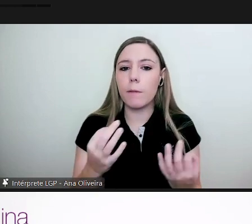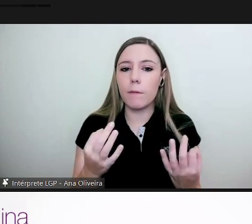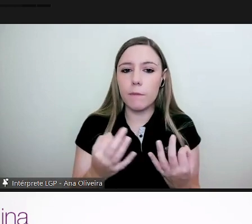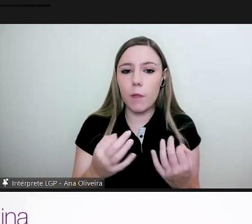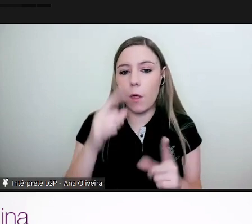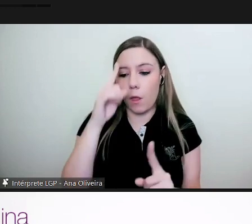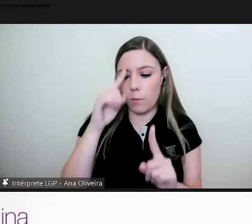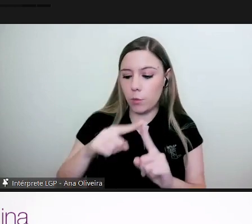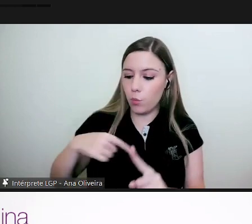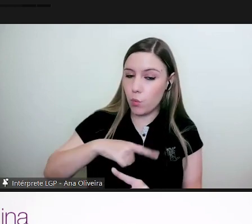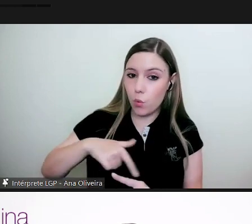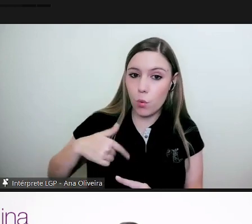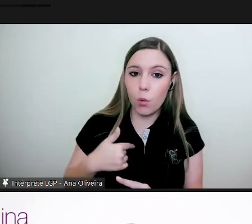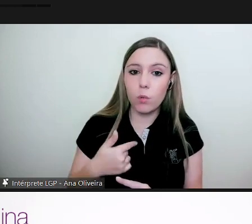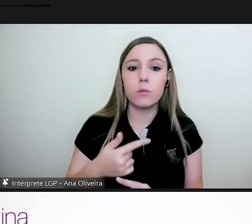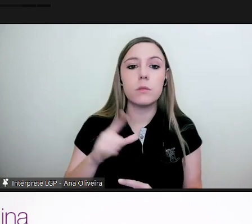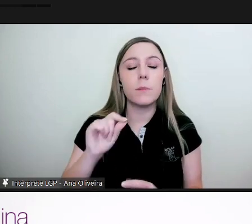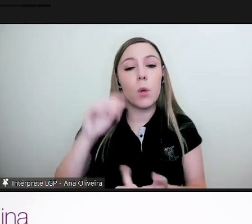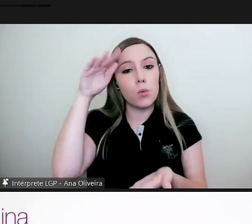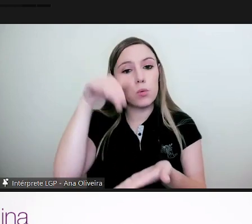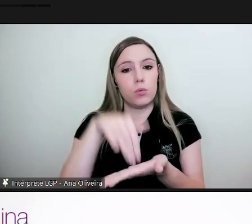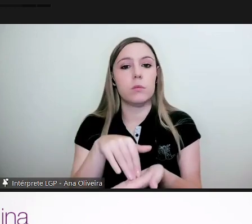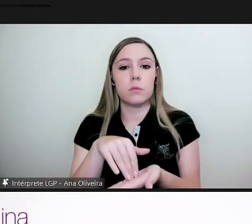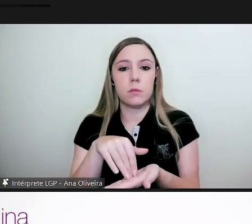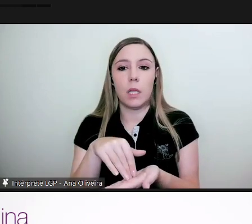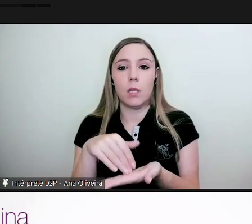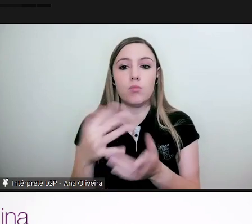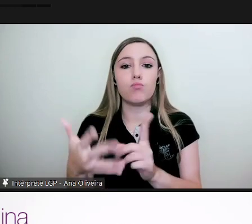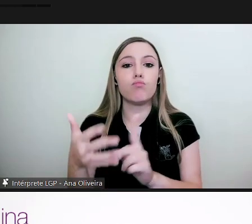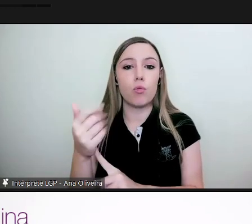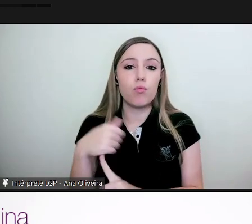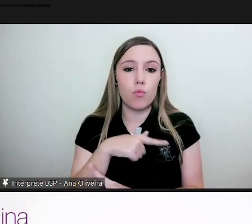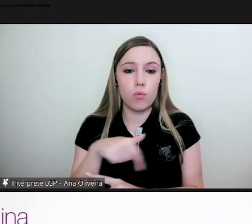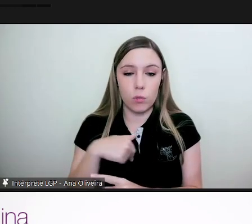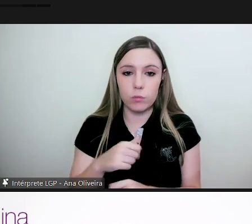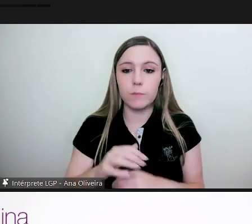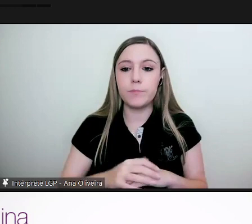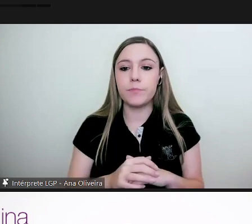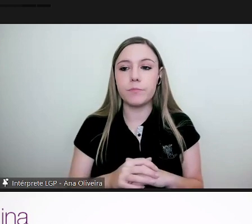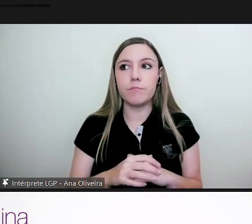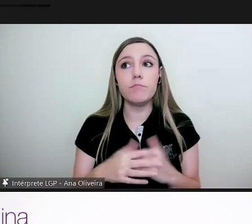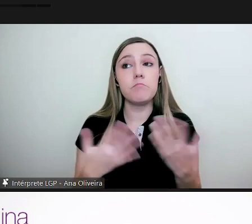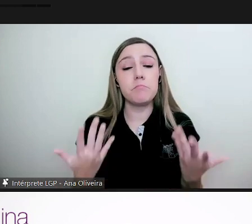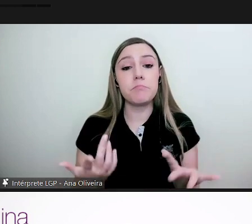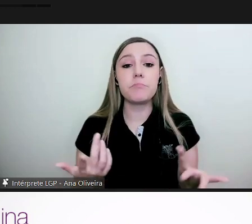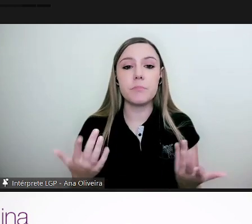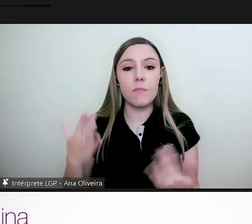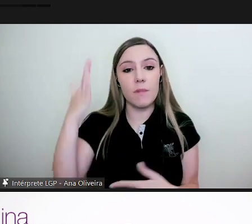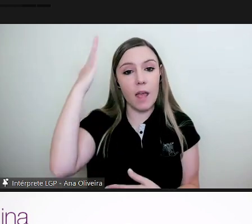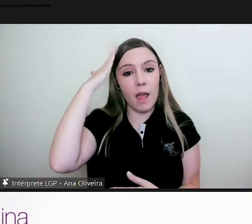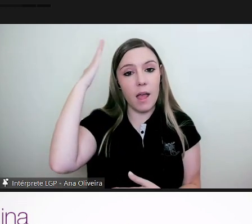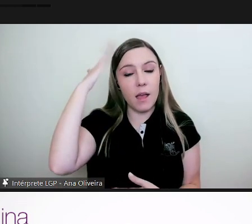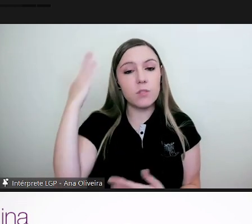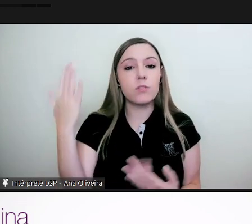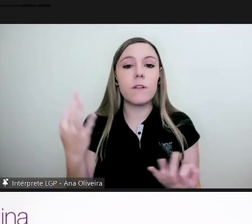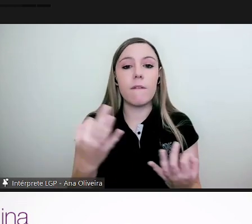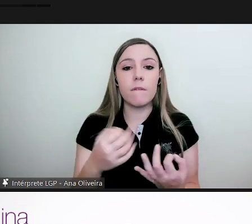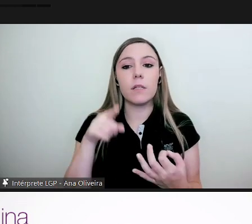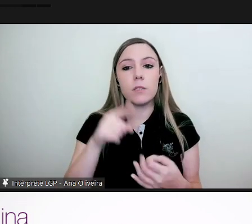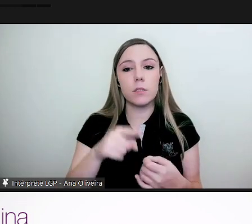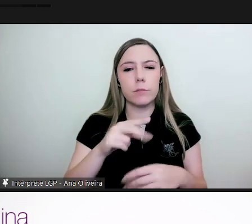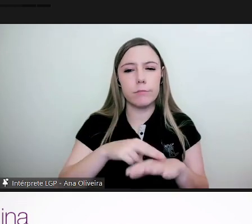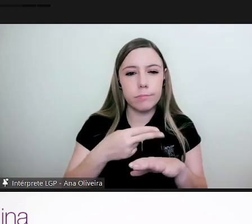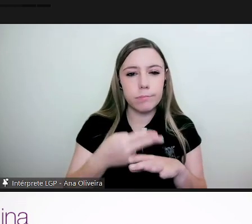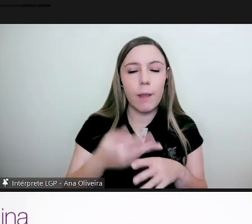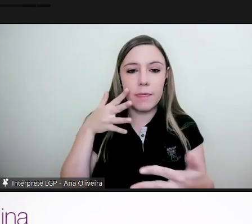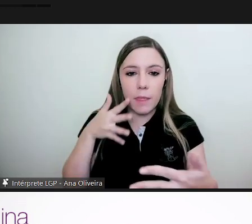nossos objetivos e os resultados que estamos a atingir. Portanto, acho também que esta questão do reforço da transparência e da partilha